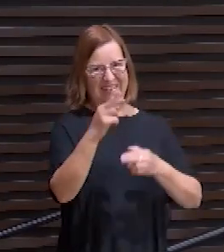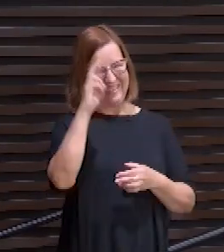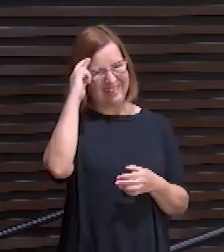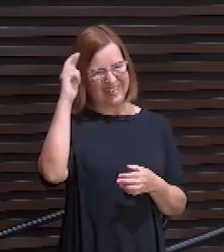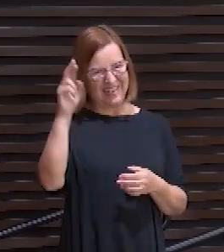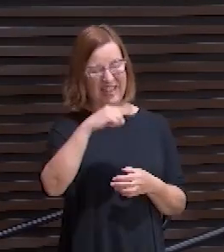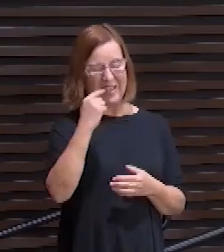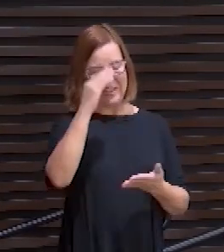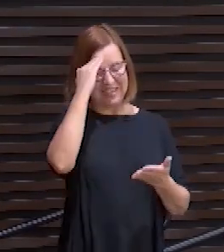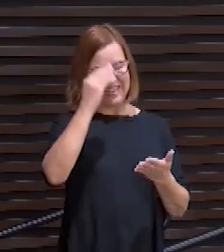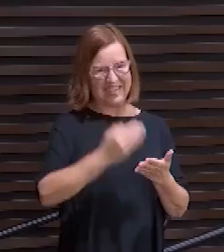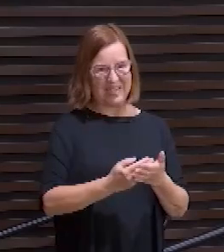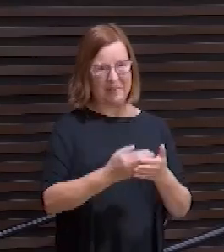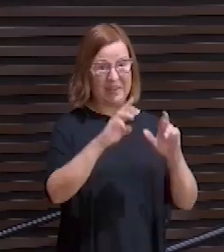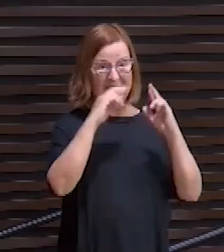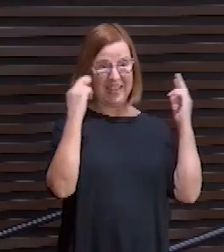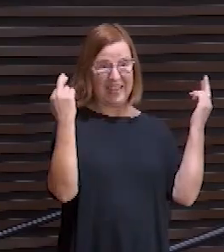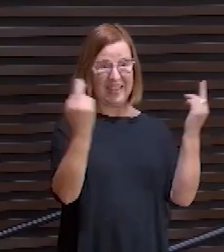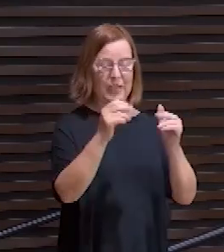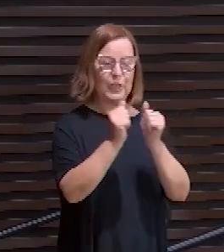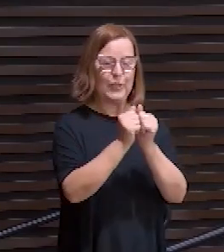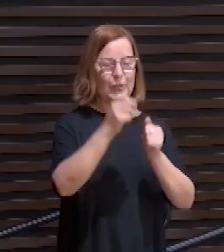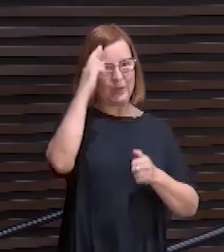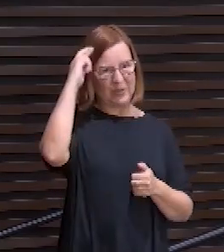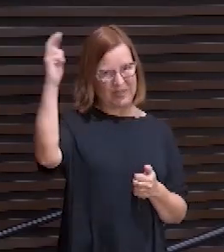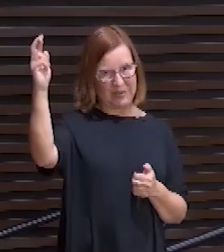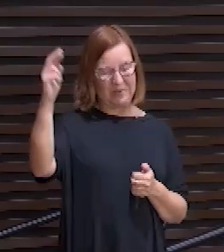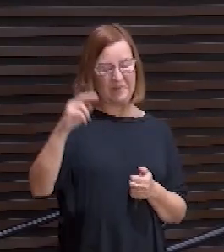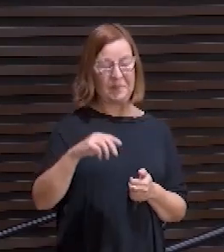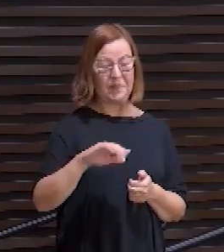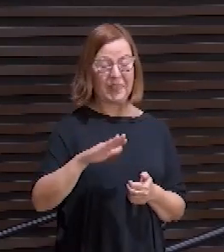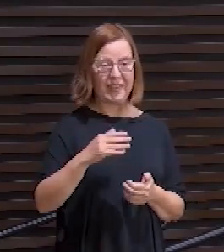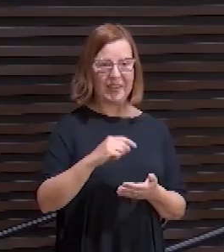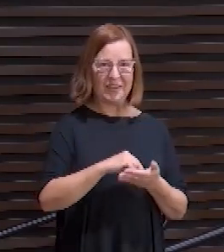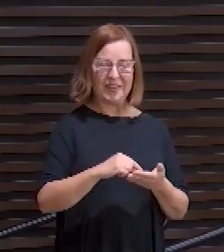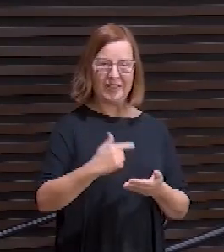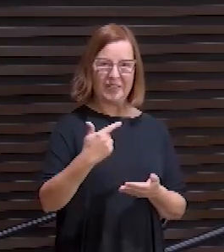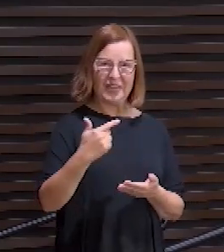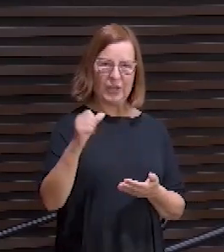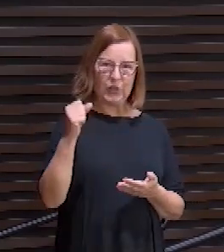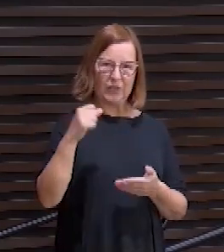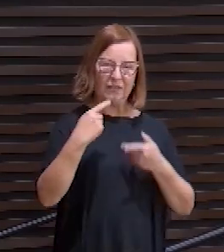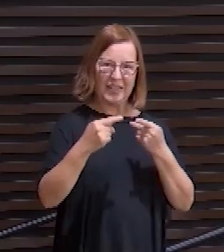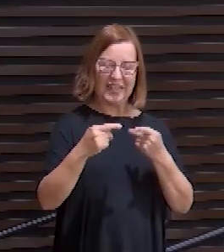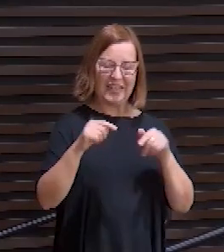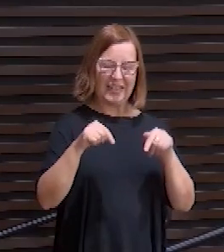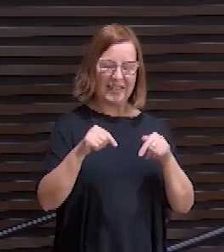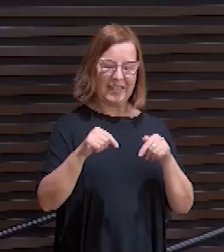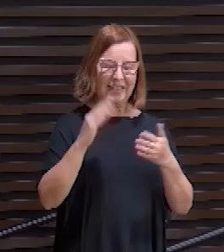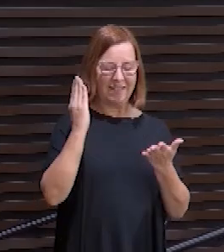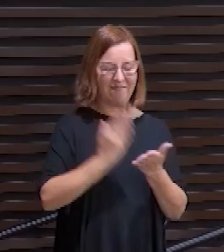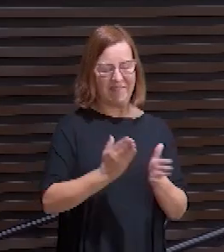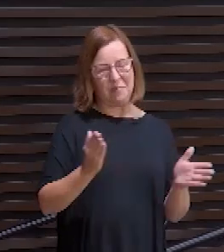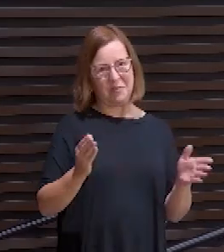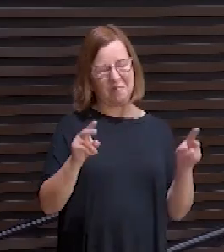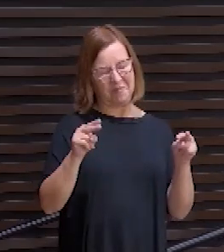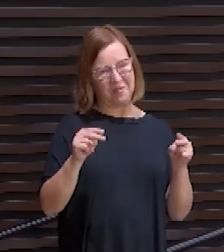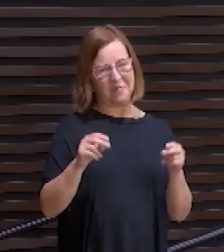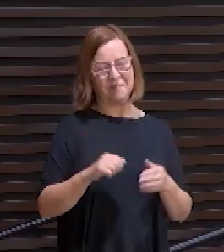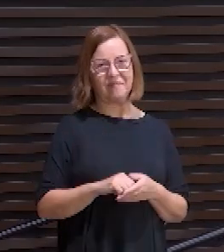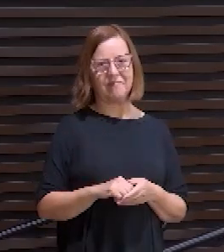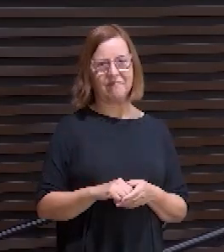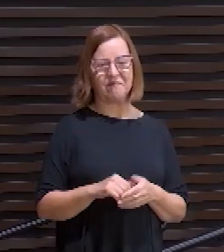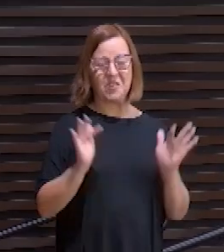com ele. E aí, versículo 28 diz assim: aqui terminou o assunto. Fim de